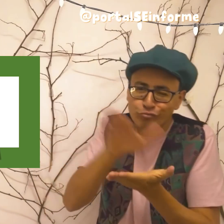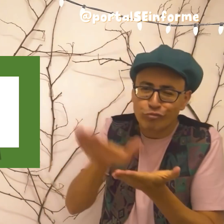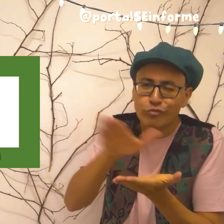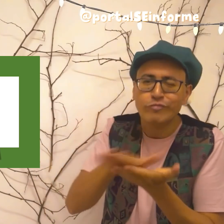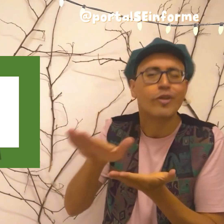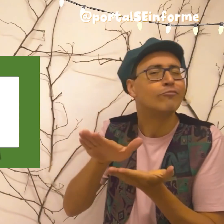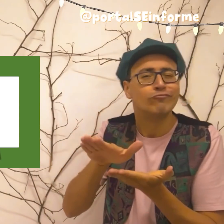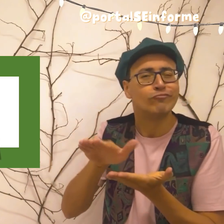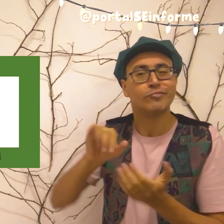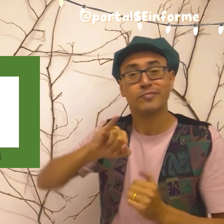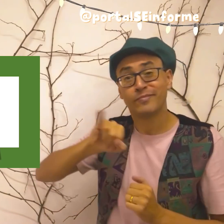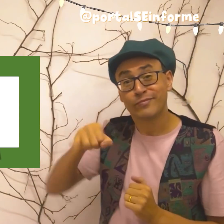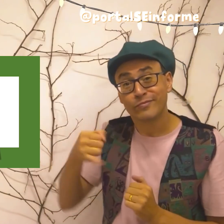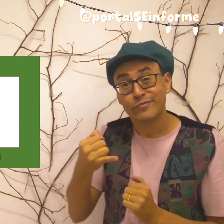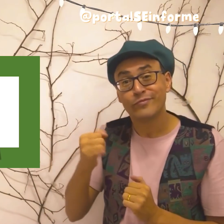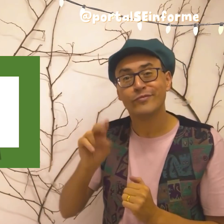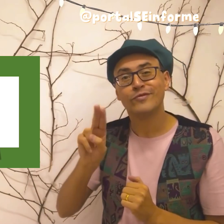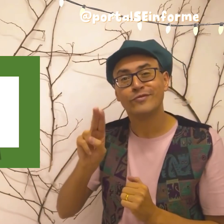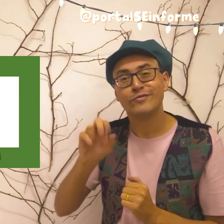E a editora